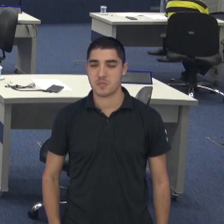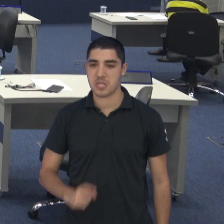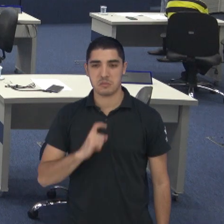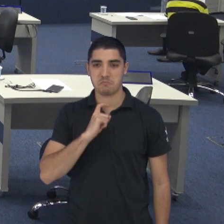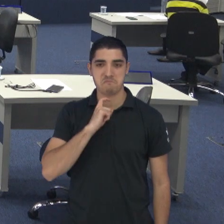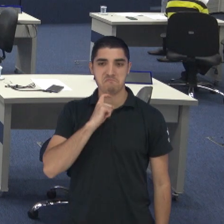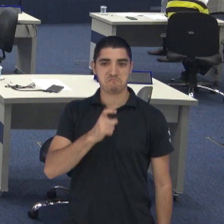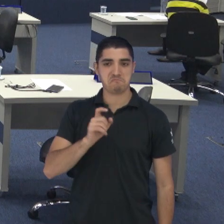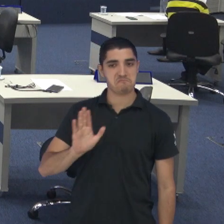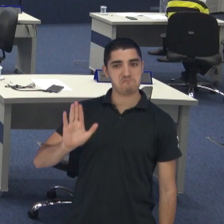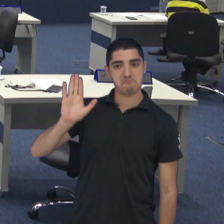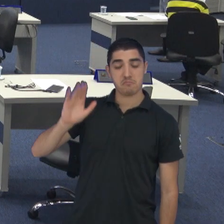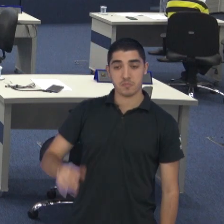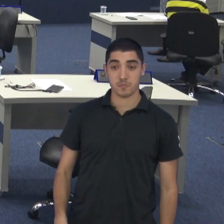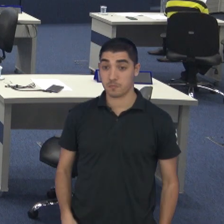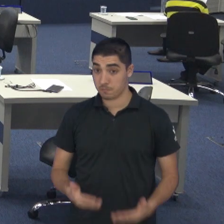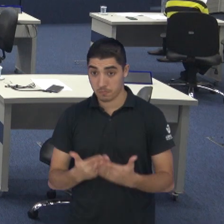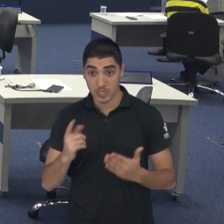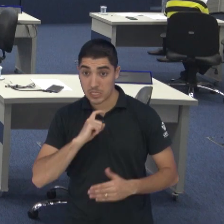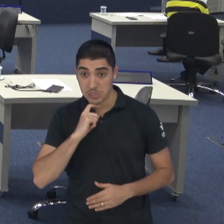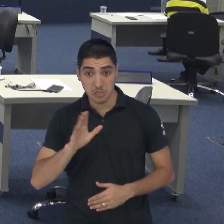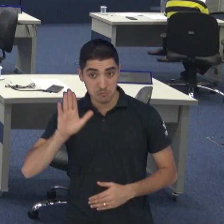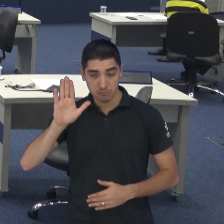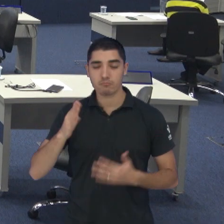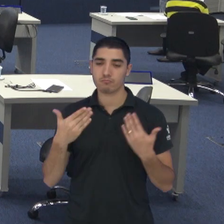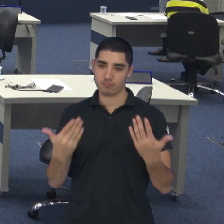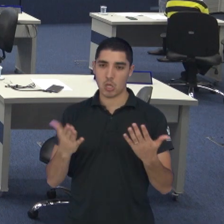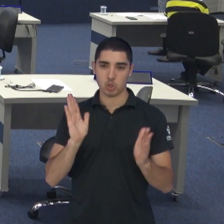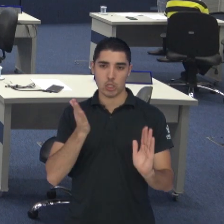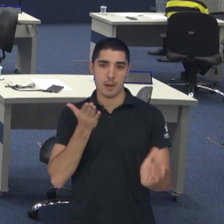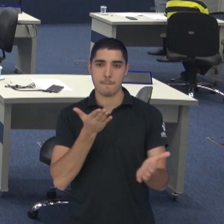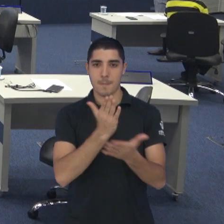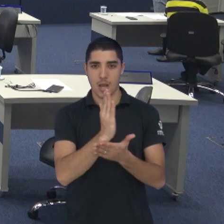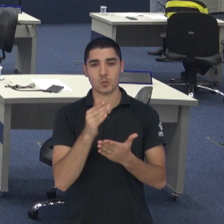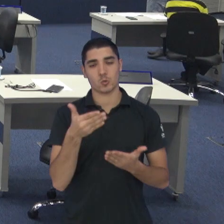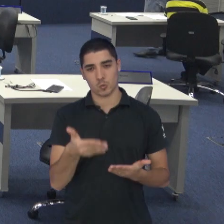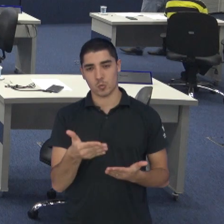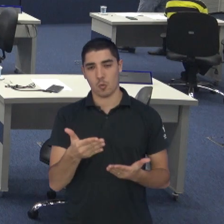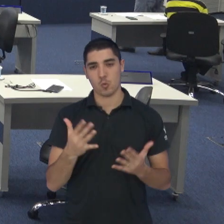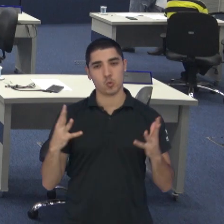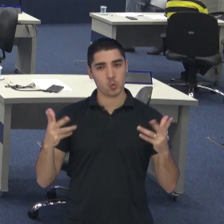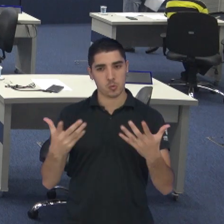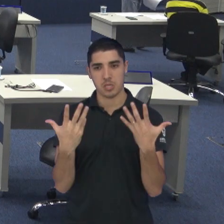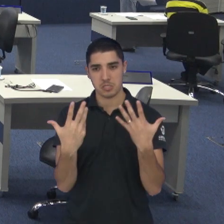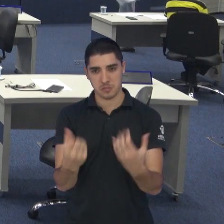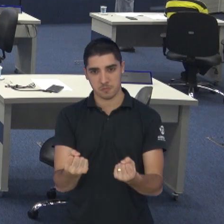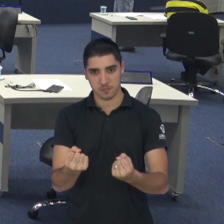Nenhum voto contrário, senhor presidente. Sem nenhum voto contrário, está aprovado por unanimidade.